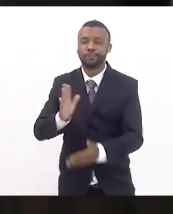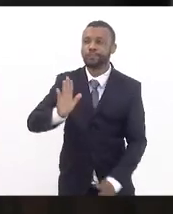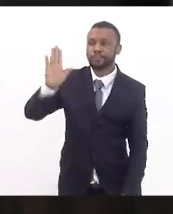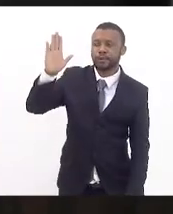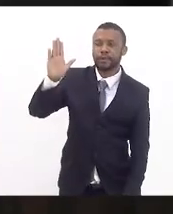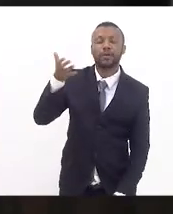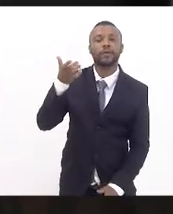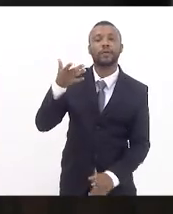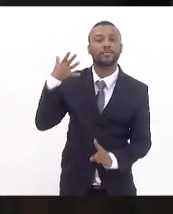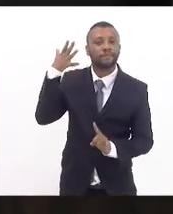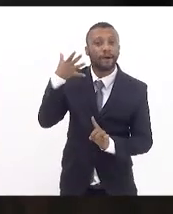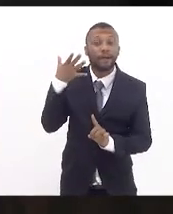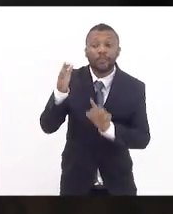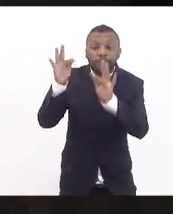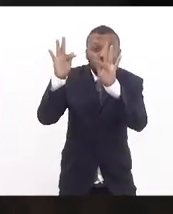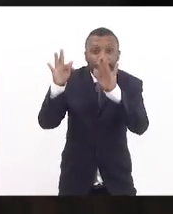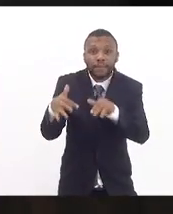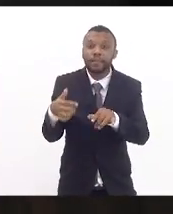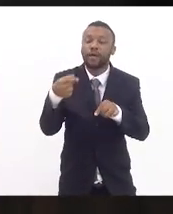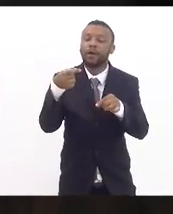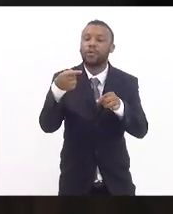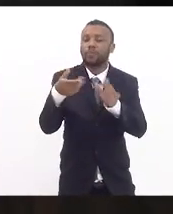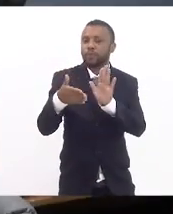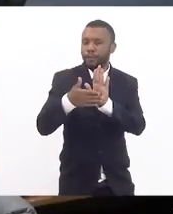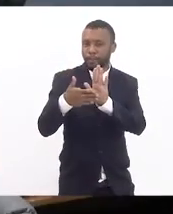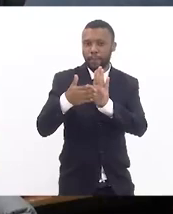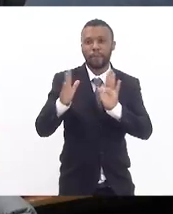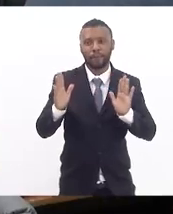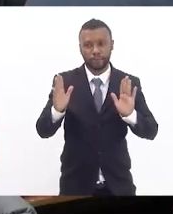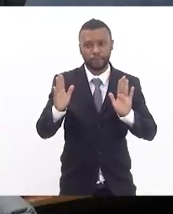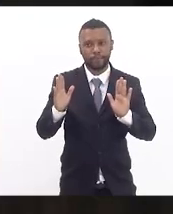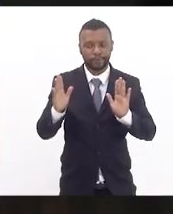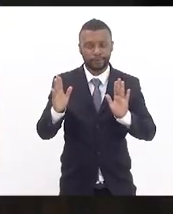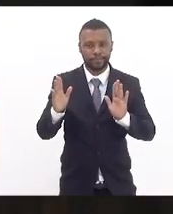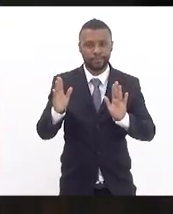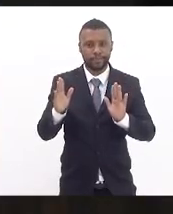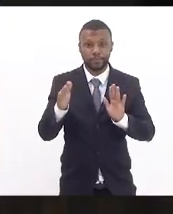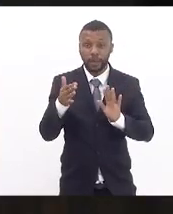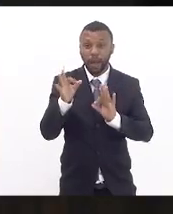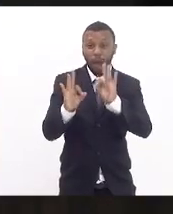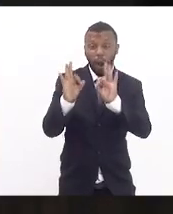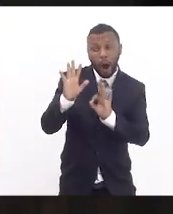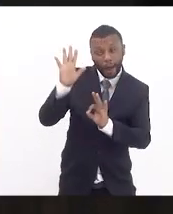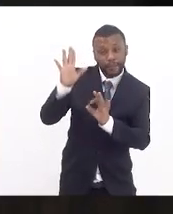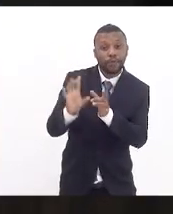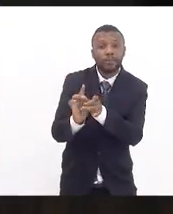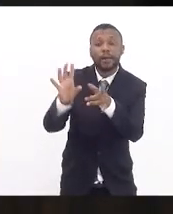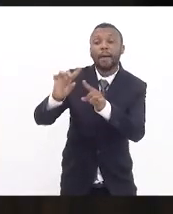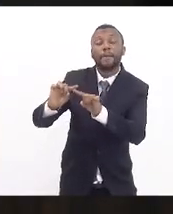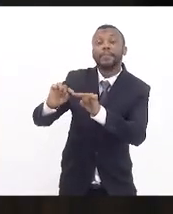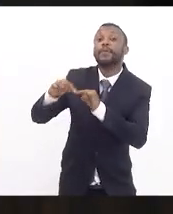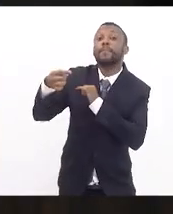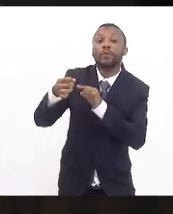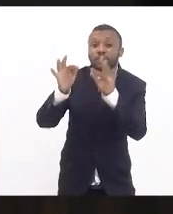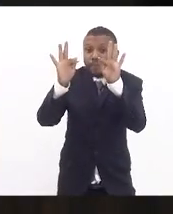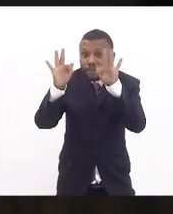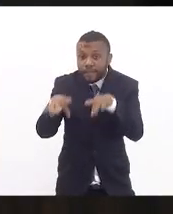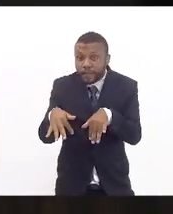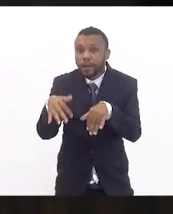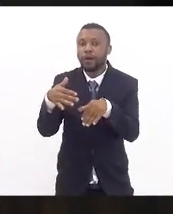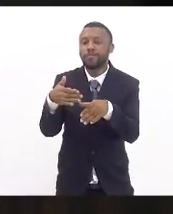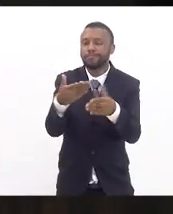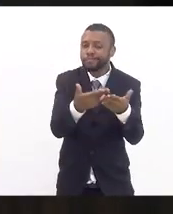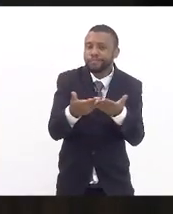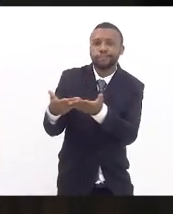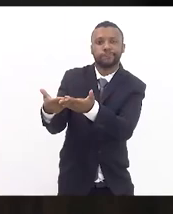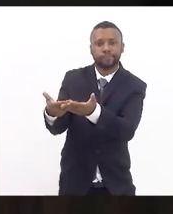presidente. Pela ordem, é o final da pauta. Questão de ordem, eu vou conceder, Vossa Excelência. Final da pauta, Vossa Excelência